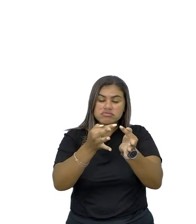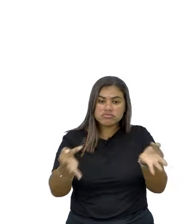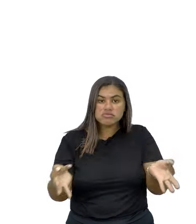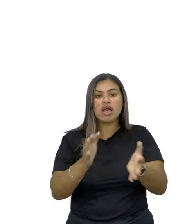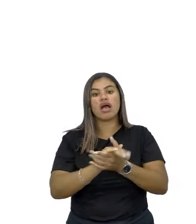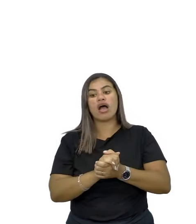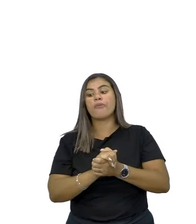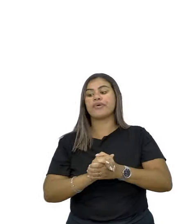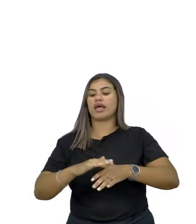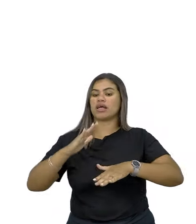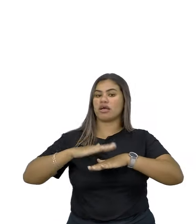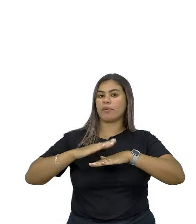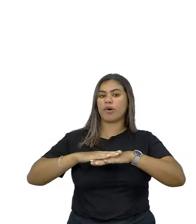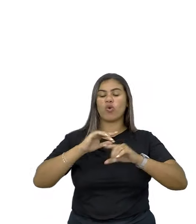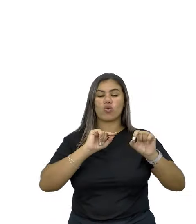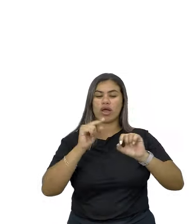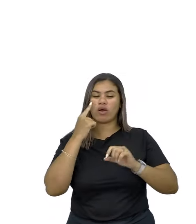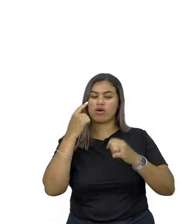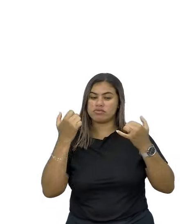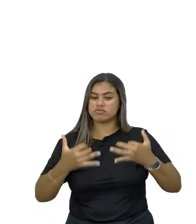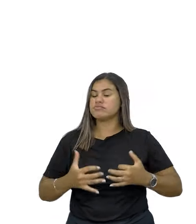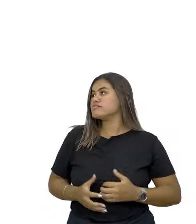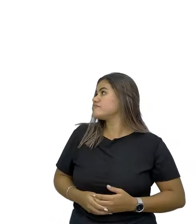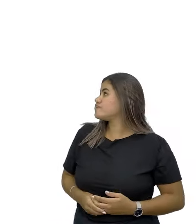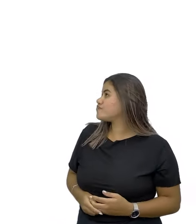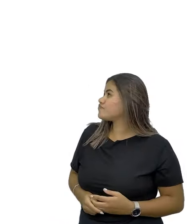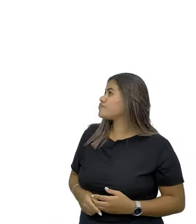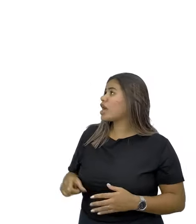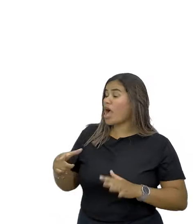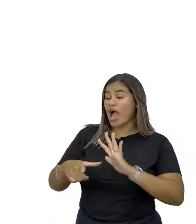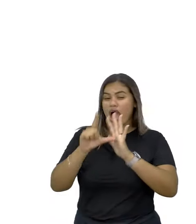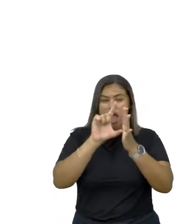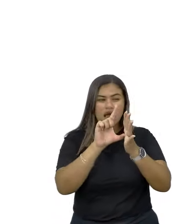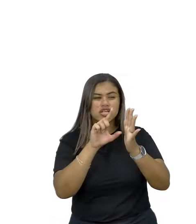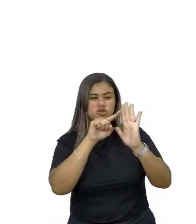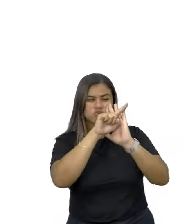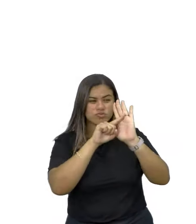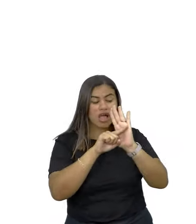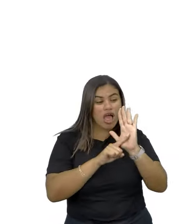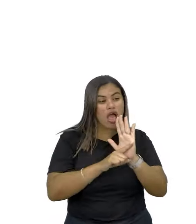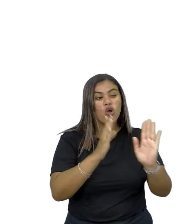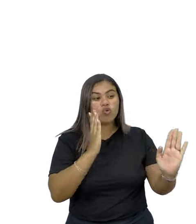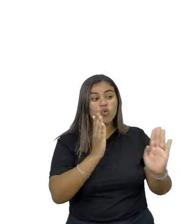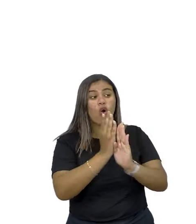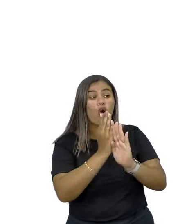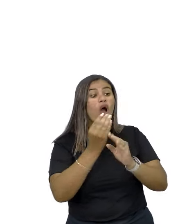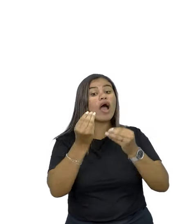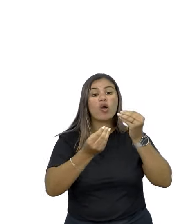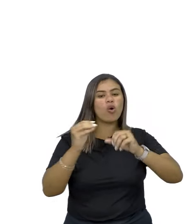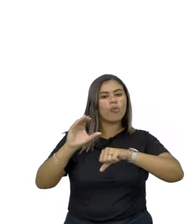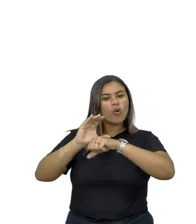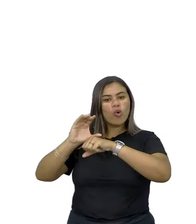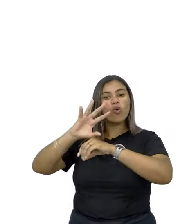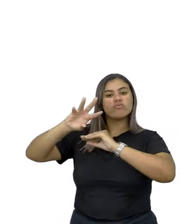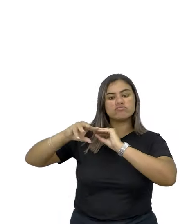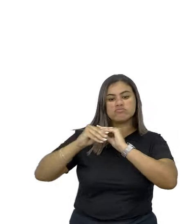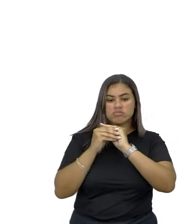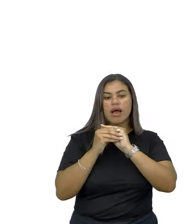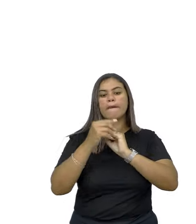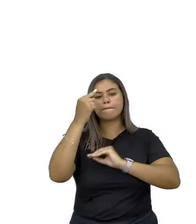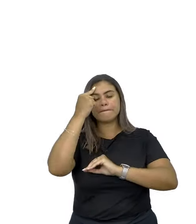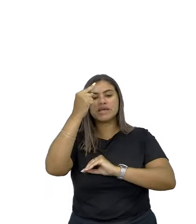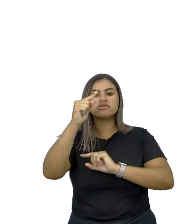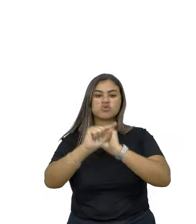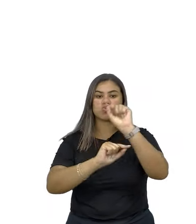que funciona. Então ele fala lá, a partir de um dado diagnóstico, introduza os conceitos de notação científica, inicie partindo do pressuposto